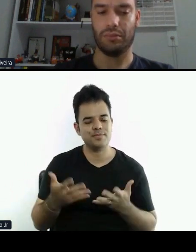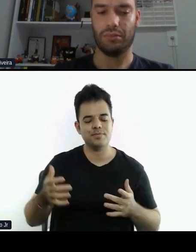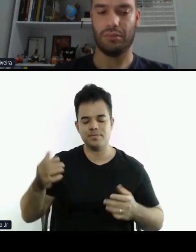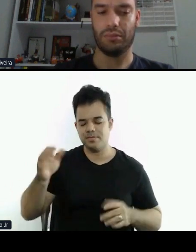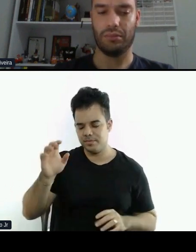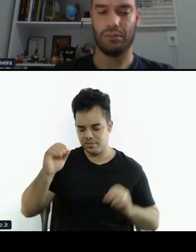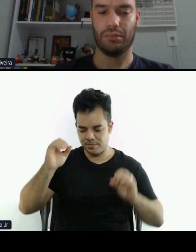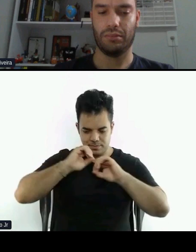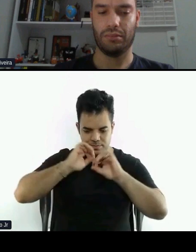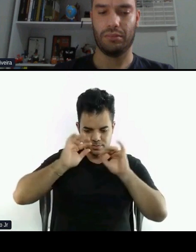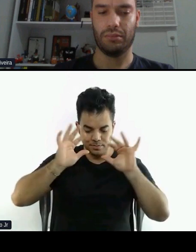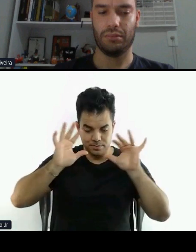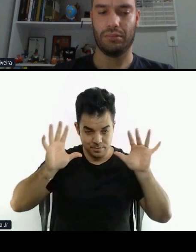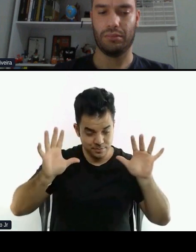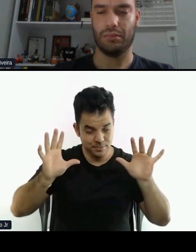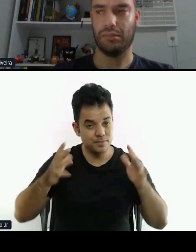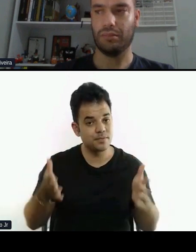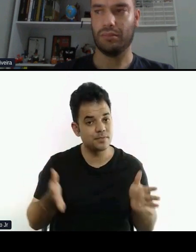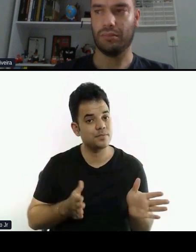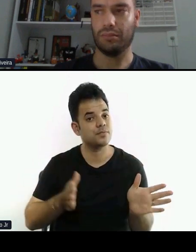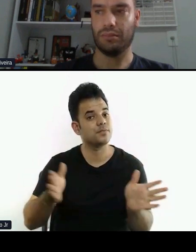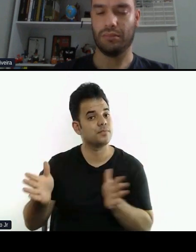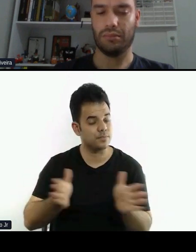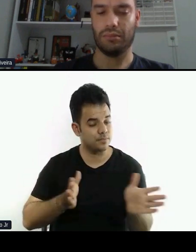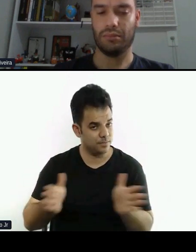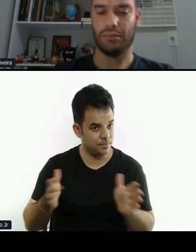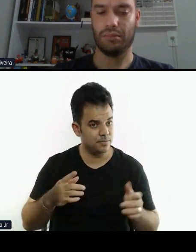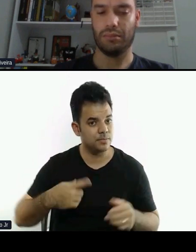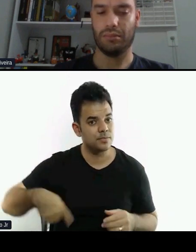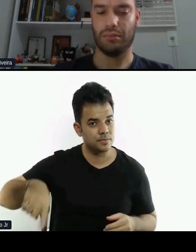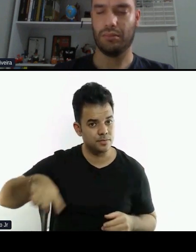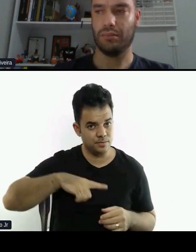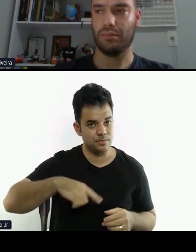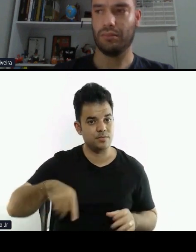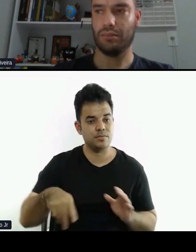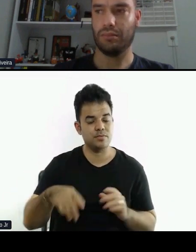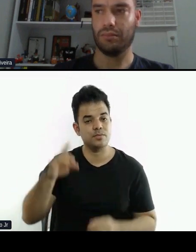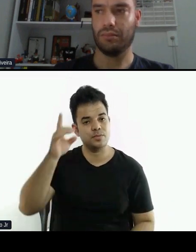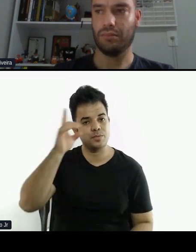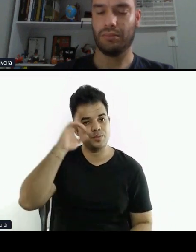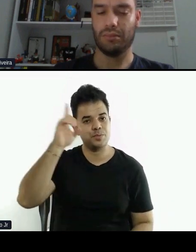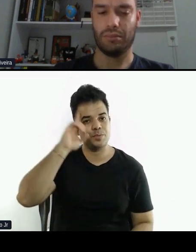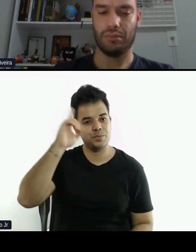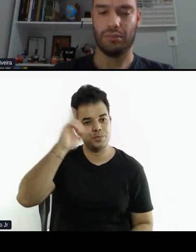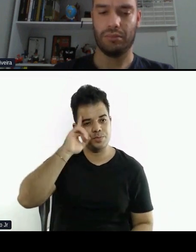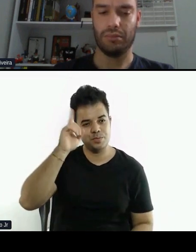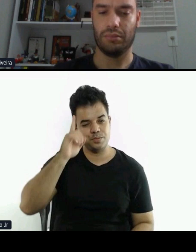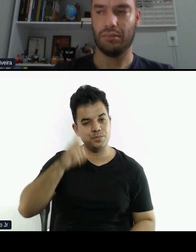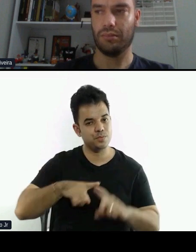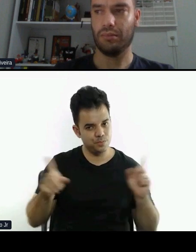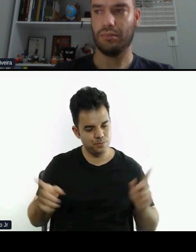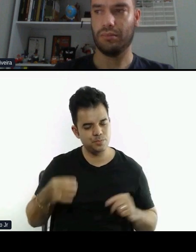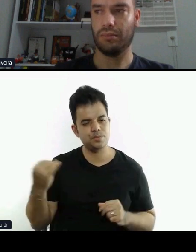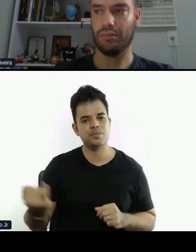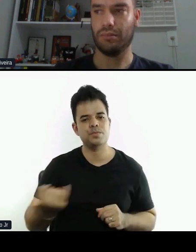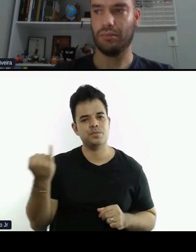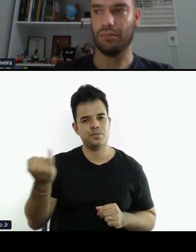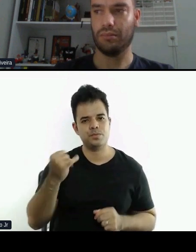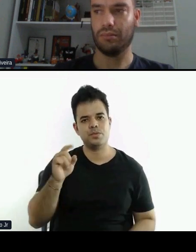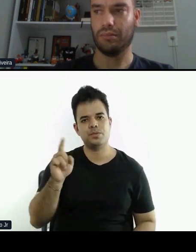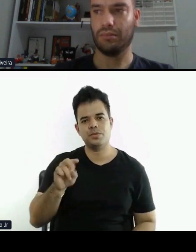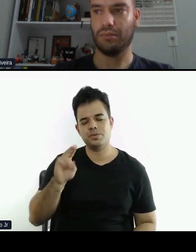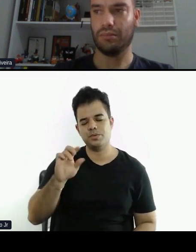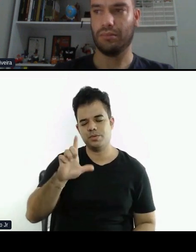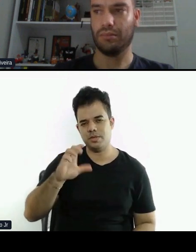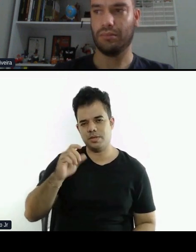mais, né, acessível, ter acessibilidade no nosso dia a dia. Mas é muito importante mesmo isso que tu trouxe, o Zuleika.